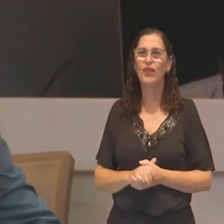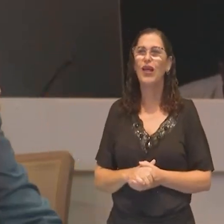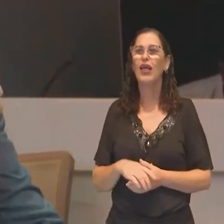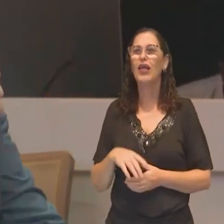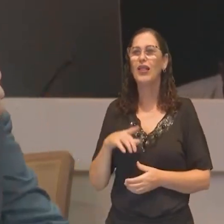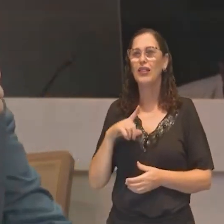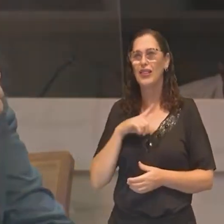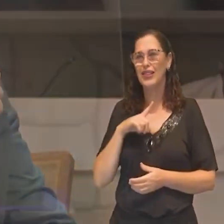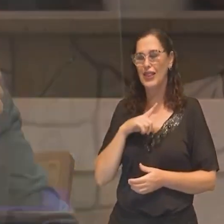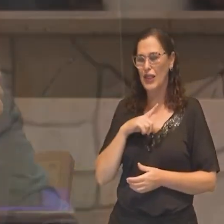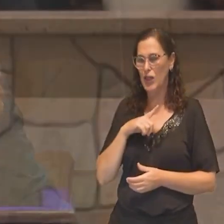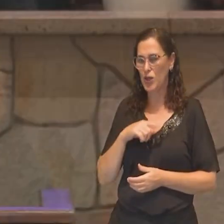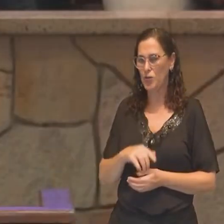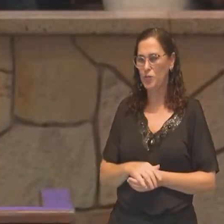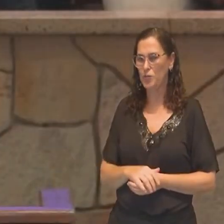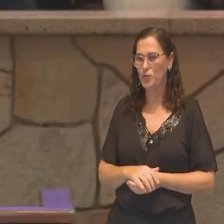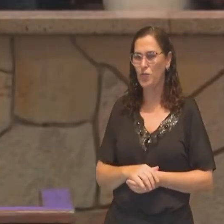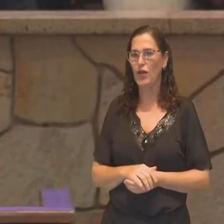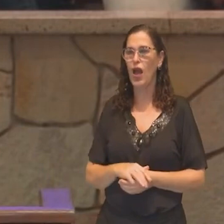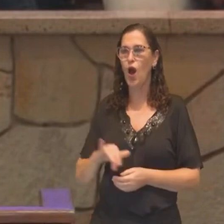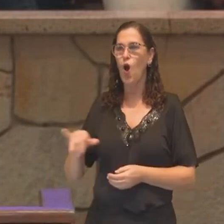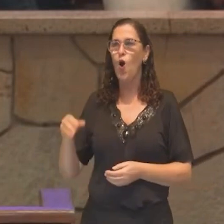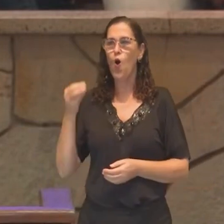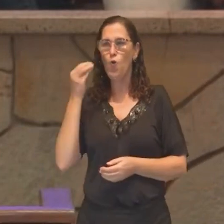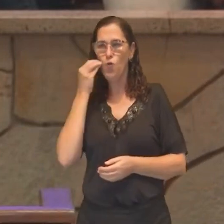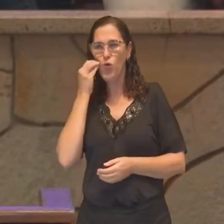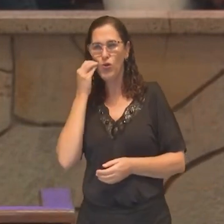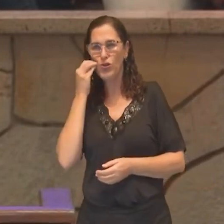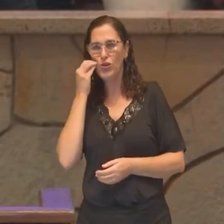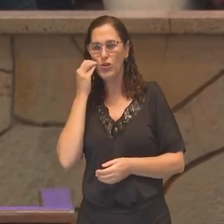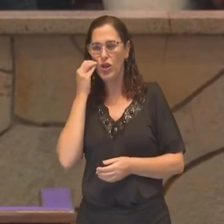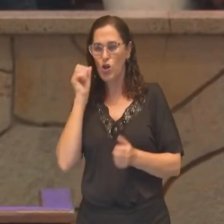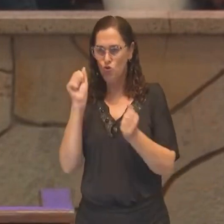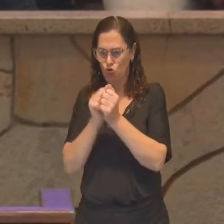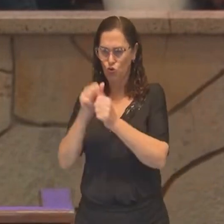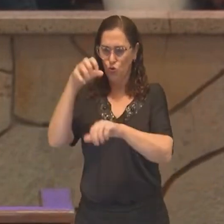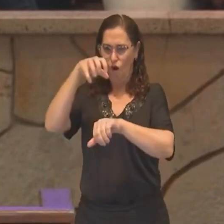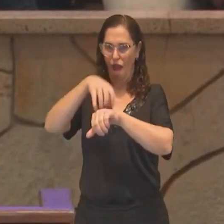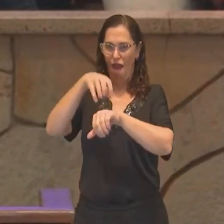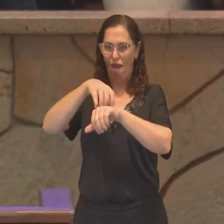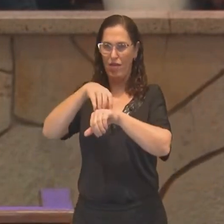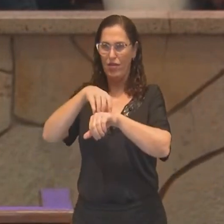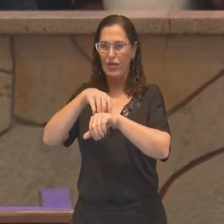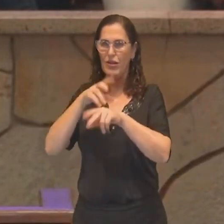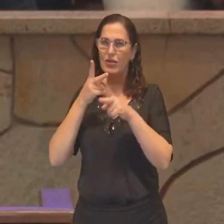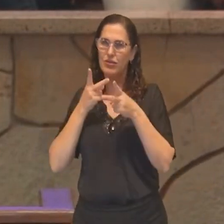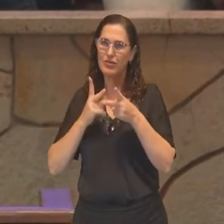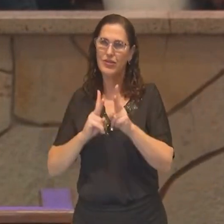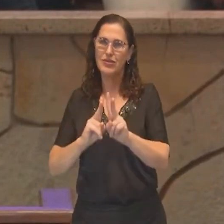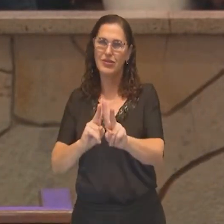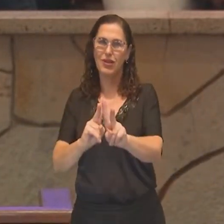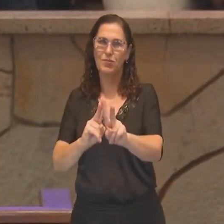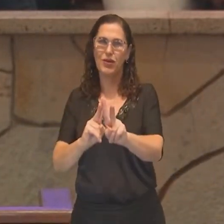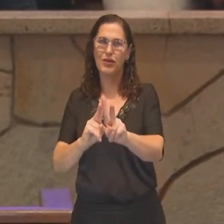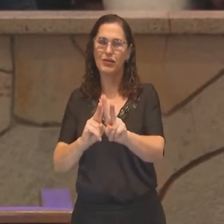ter a oportunidade de reinar com Ele para todo